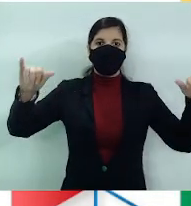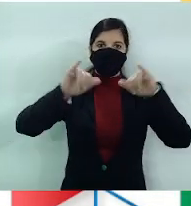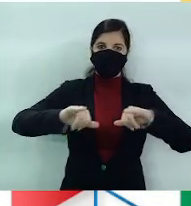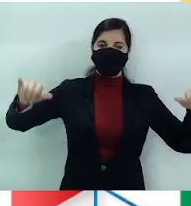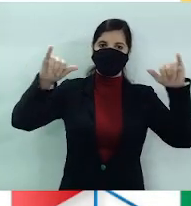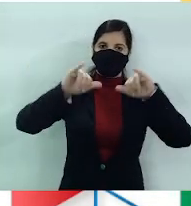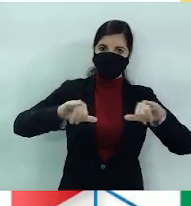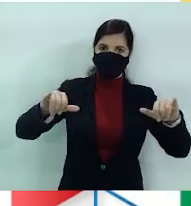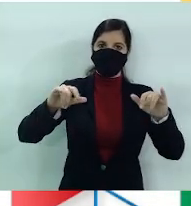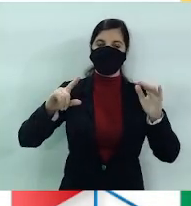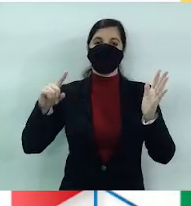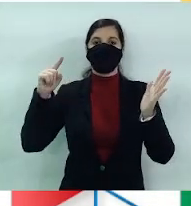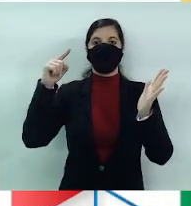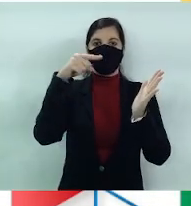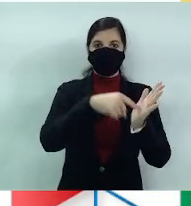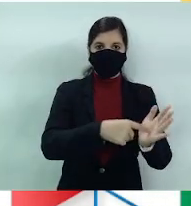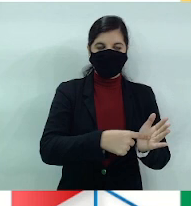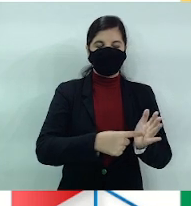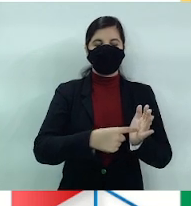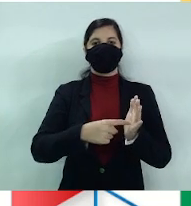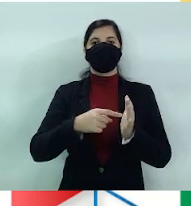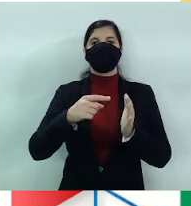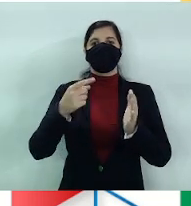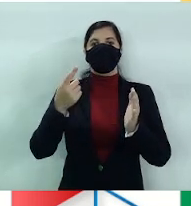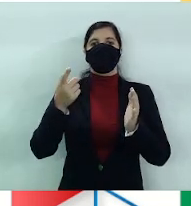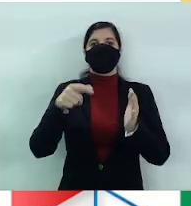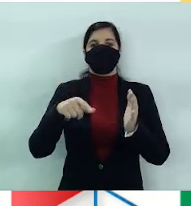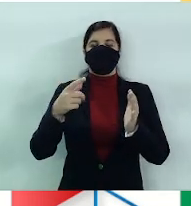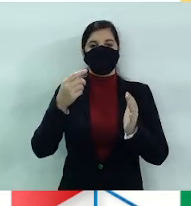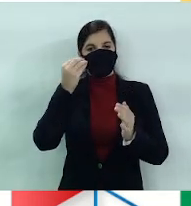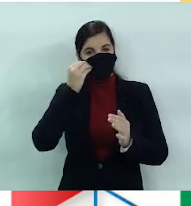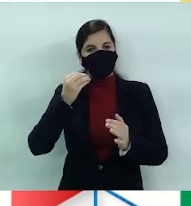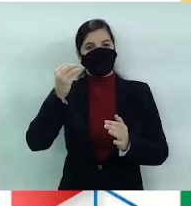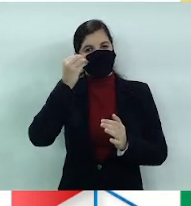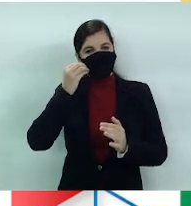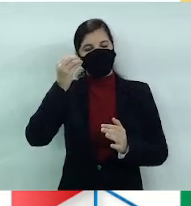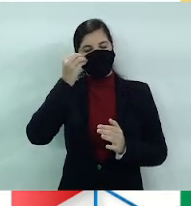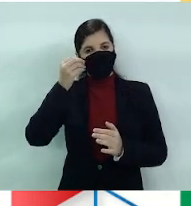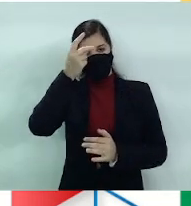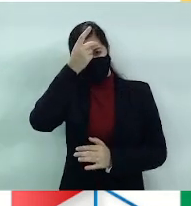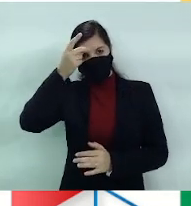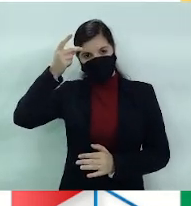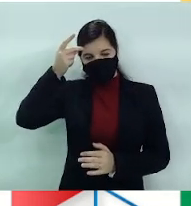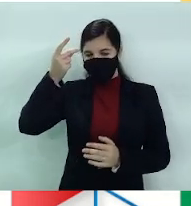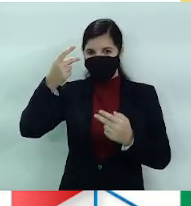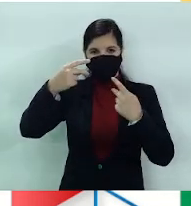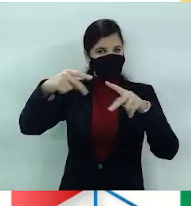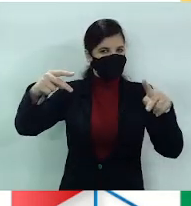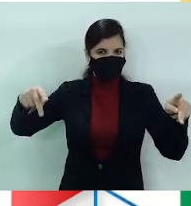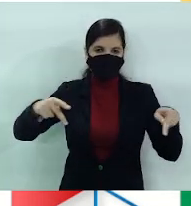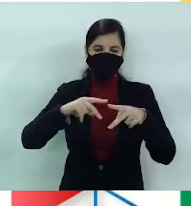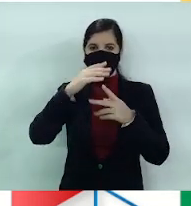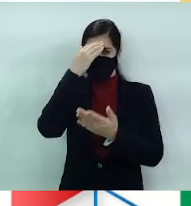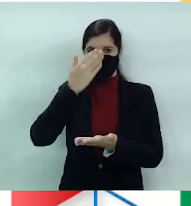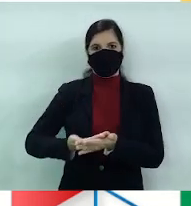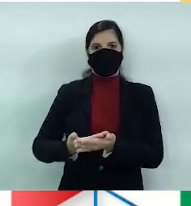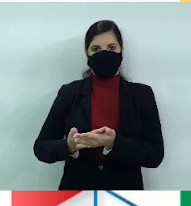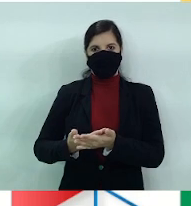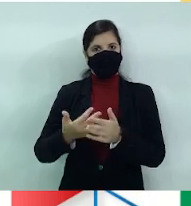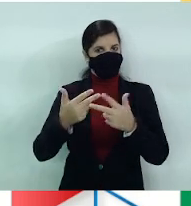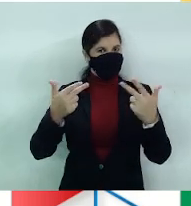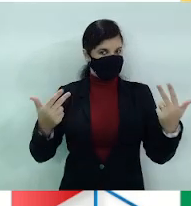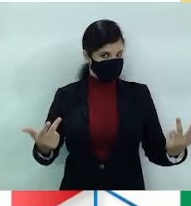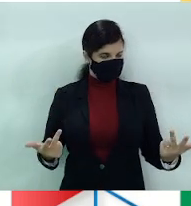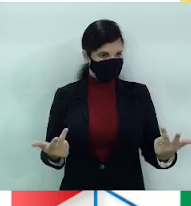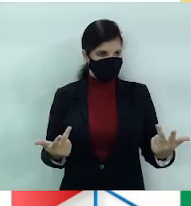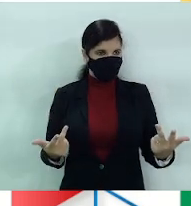propaganda tem por objetivo justamente tentar convencer o público de alguma coisa.